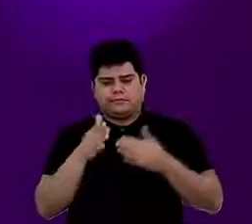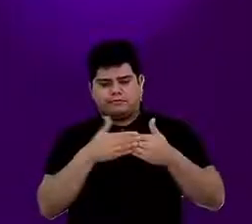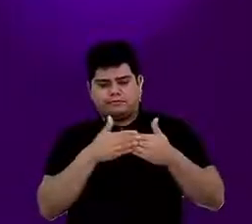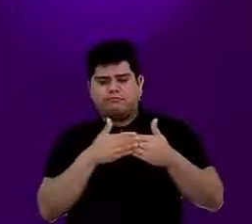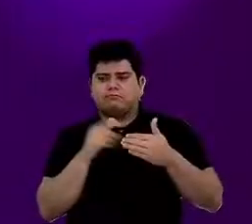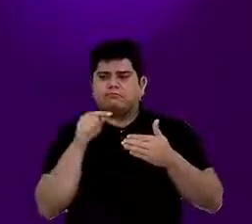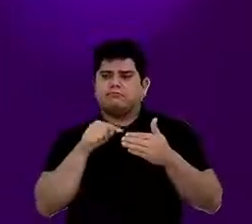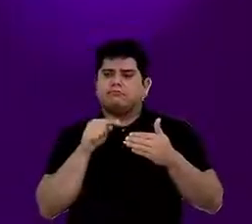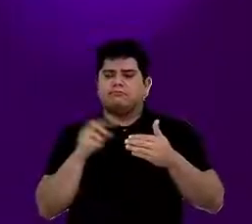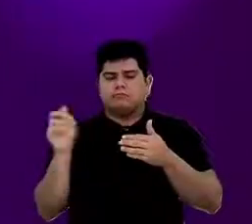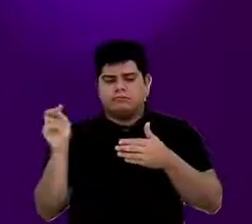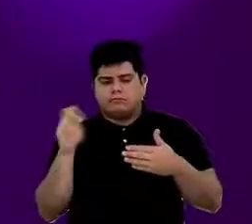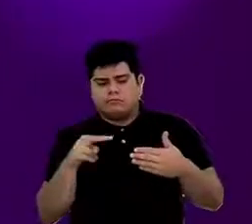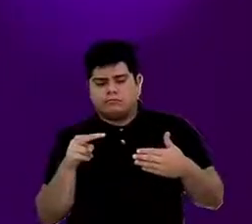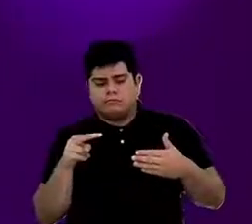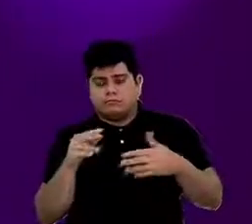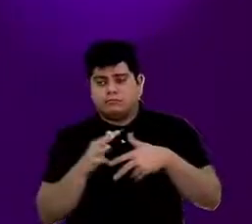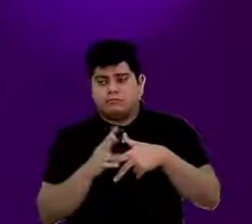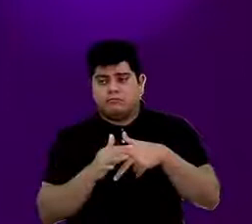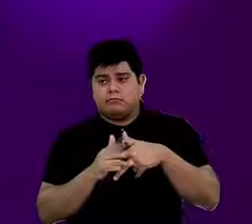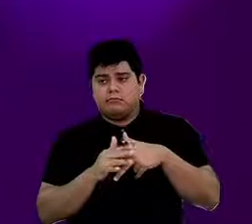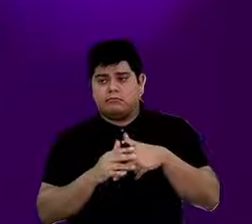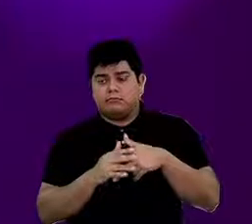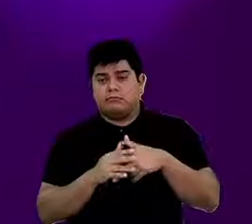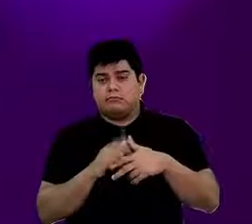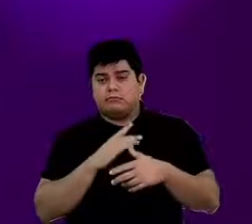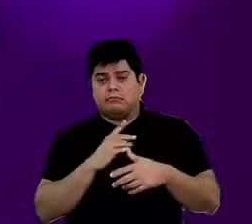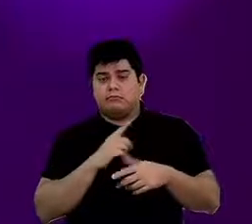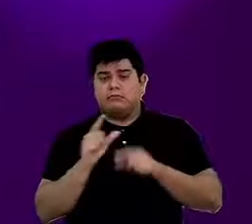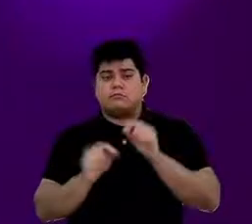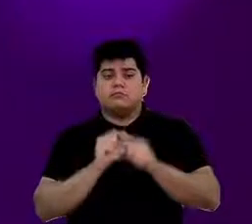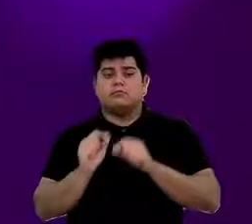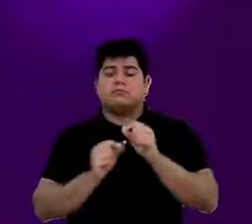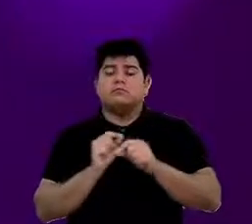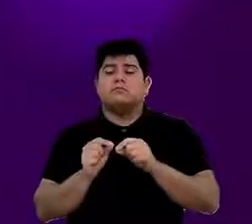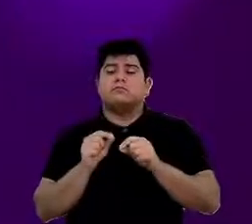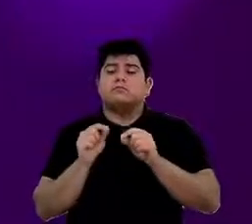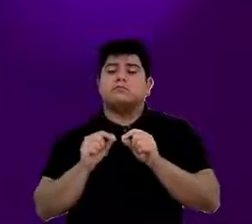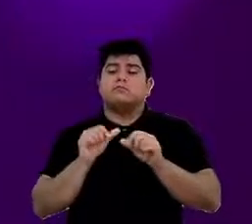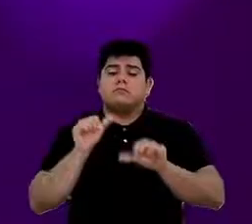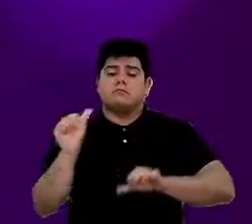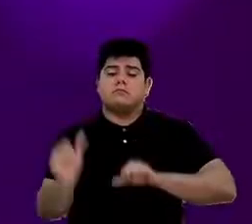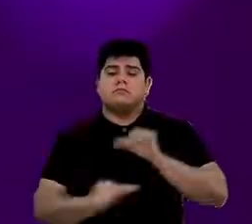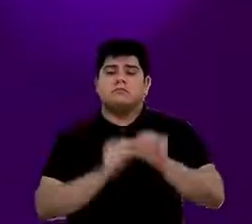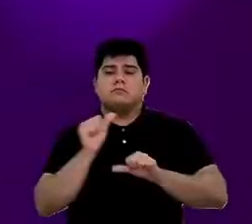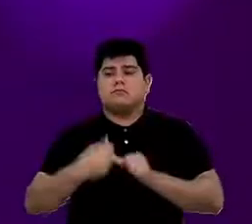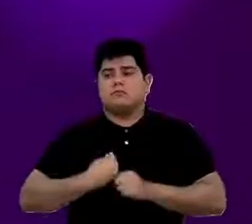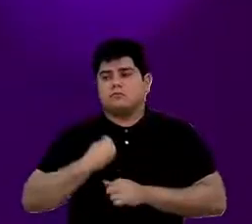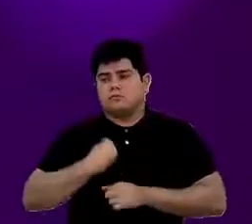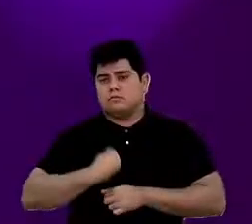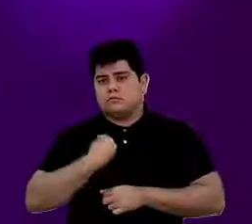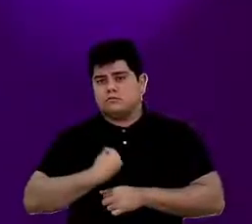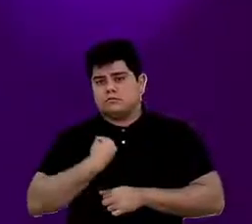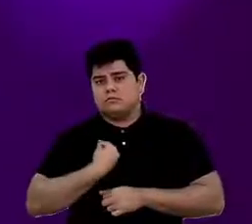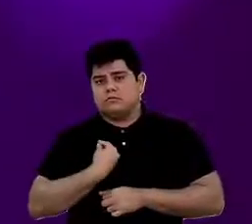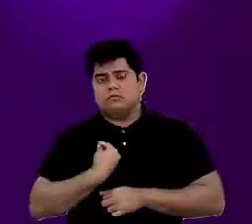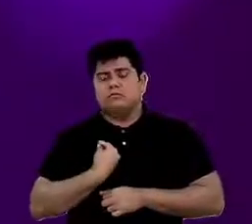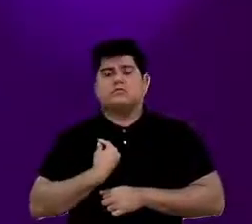disso pelo paciente, né, traz um awareness para que ele mude o estilo de vida e